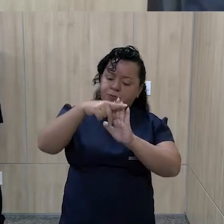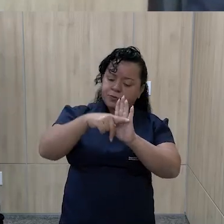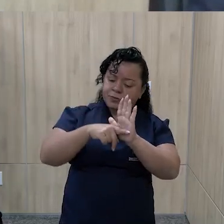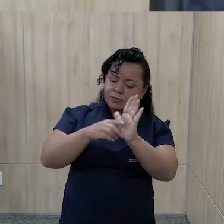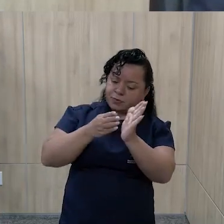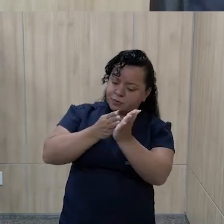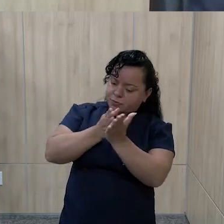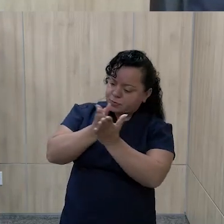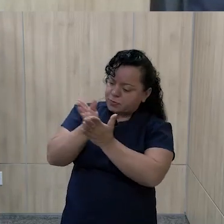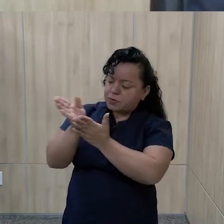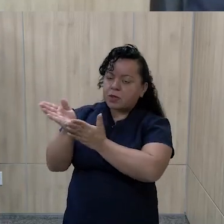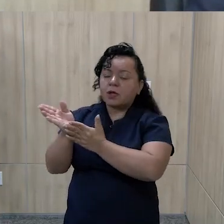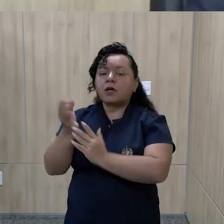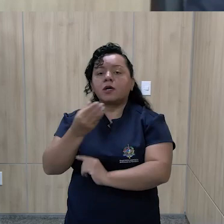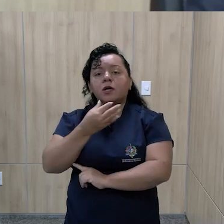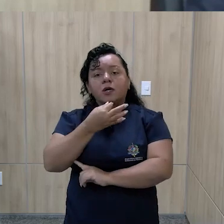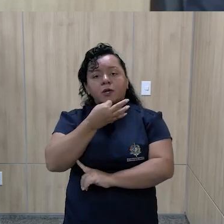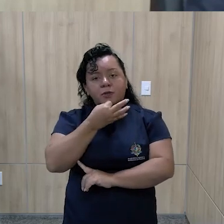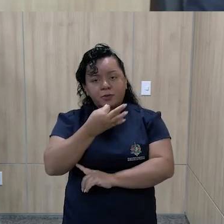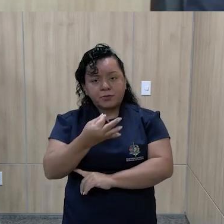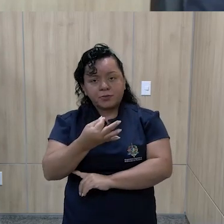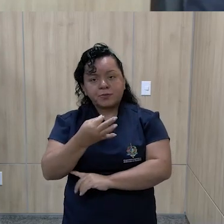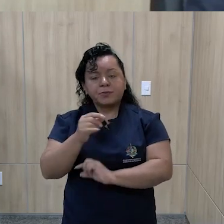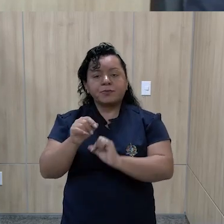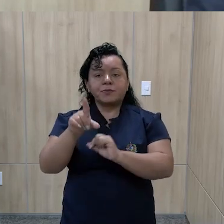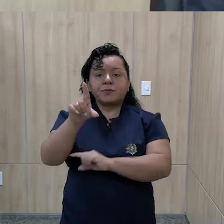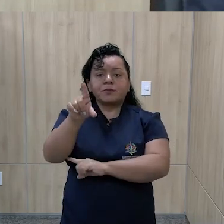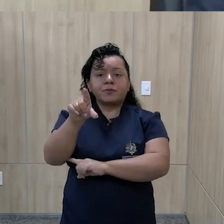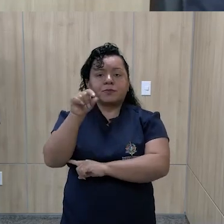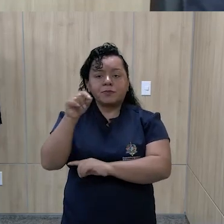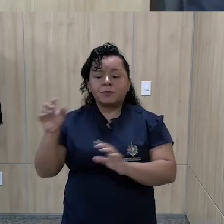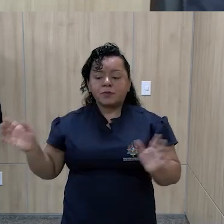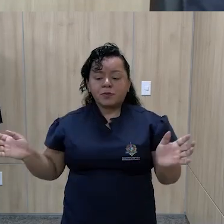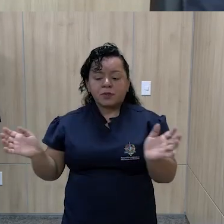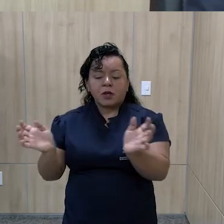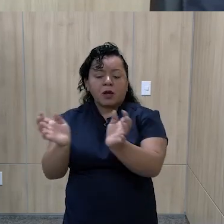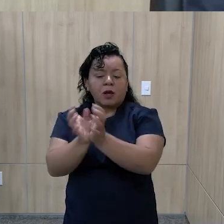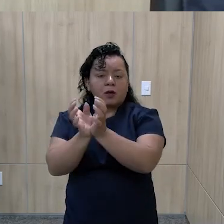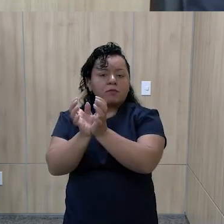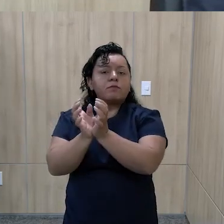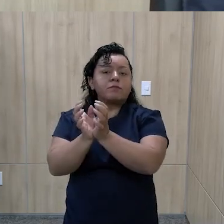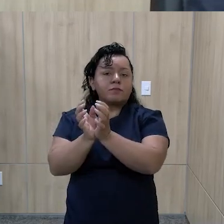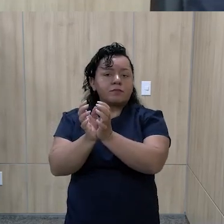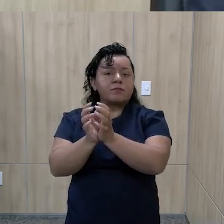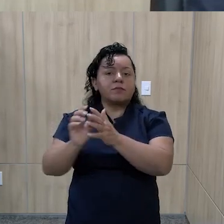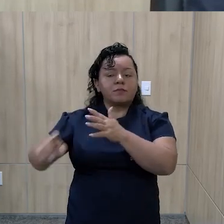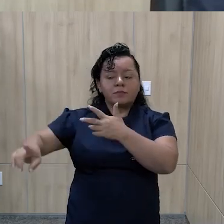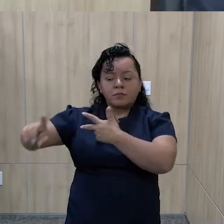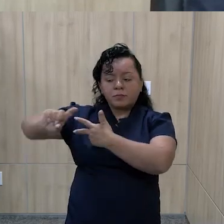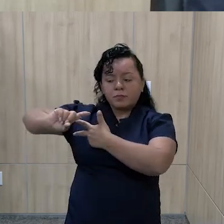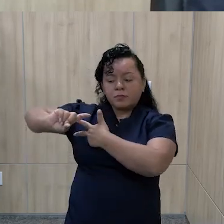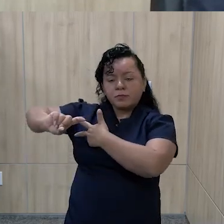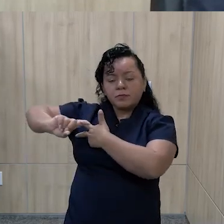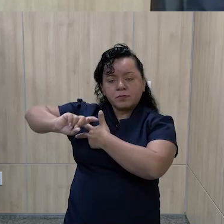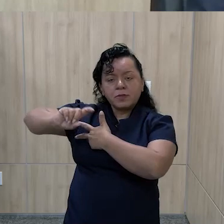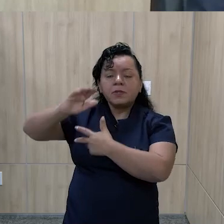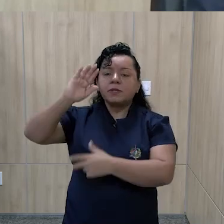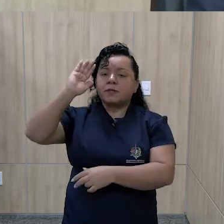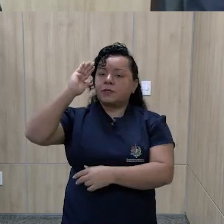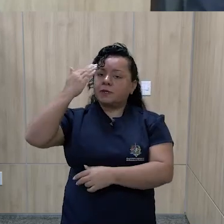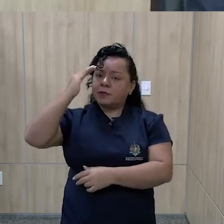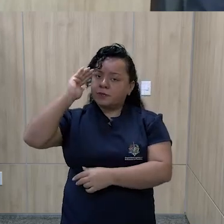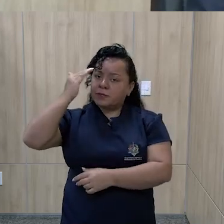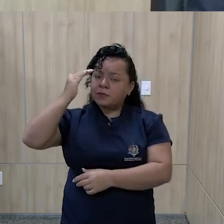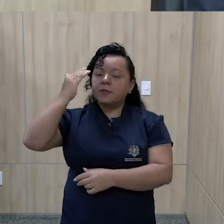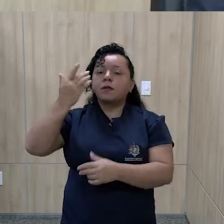seja encaminhado como sugestão como indicação coletiva ao poder executivo para